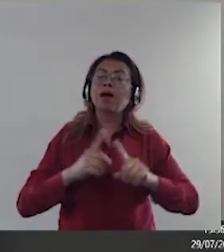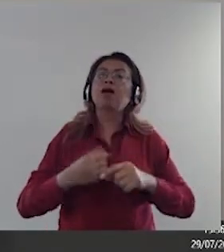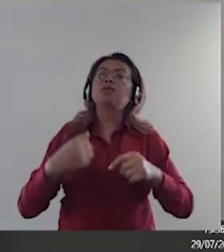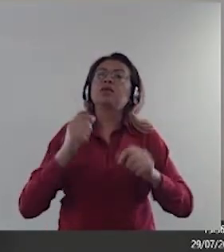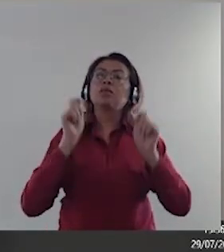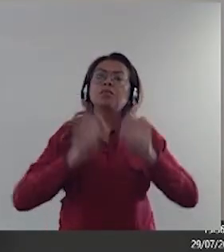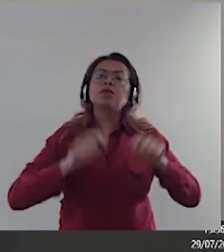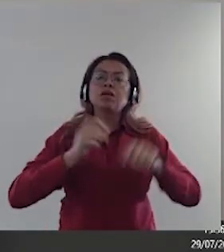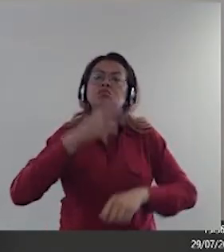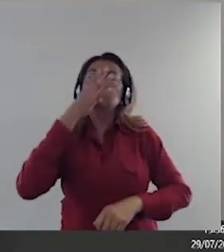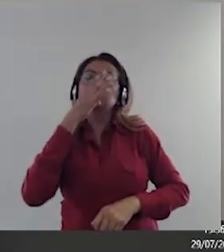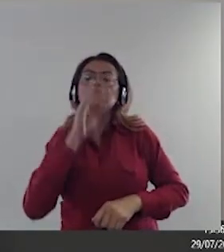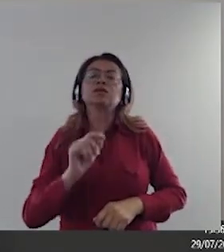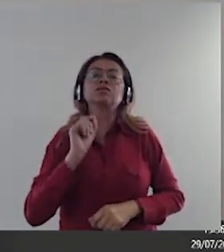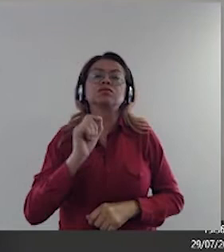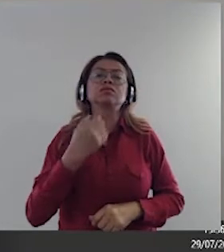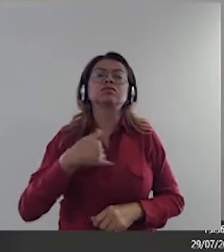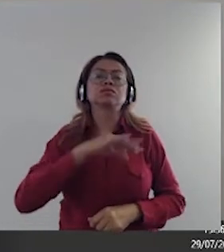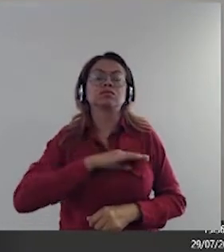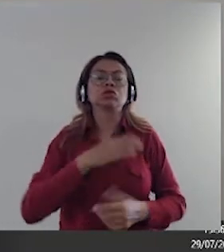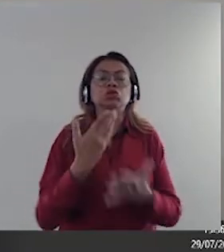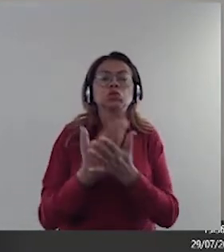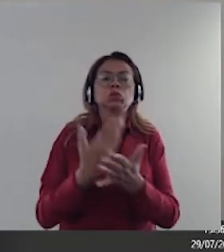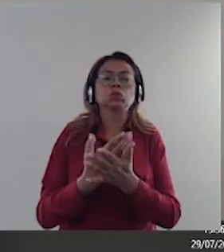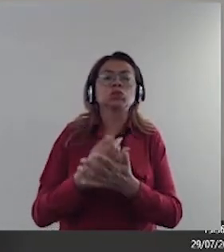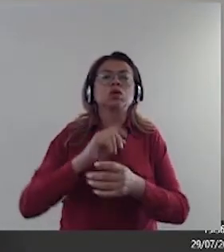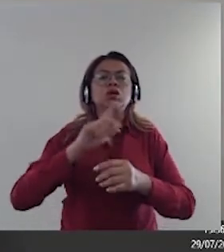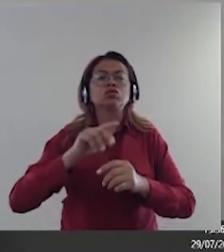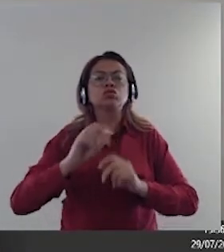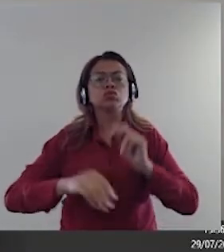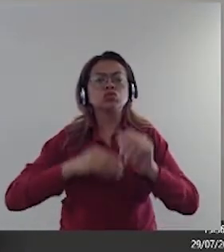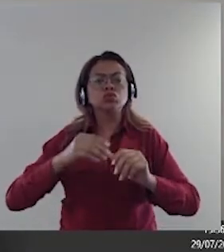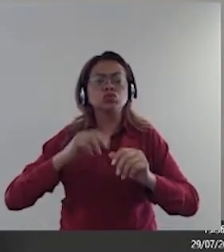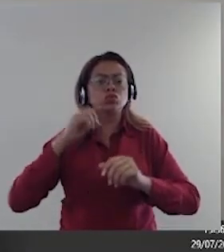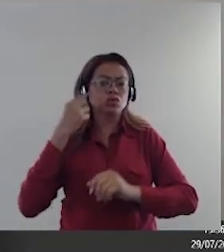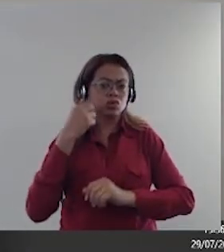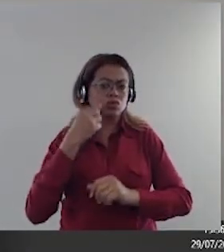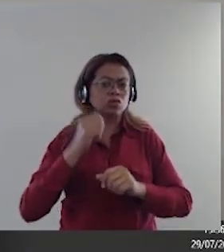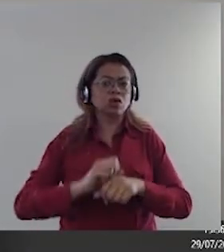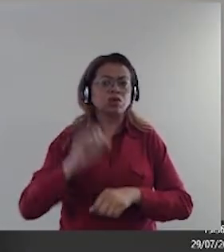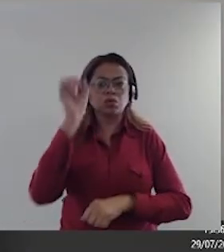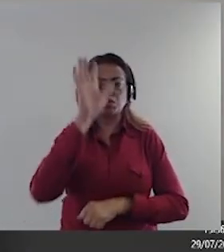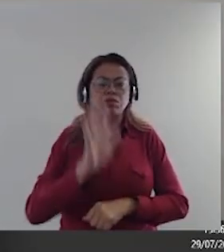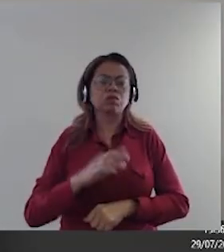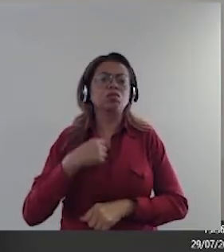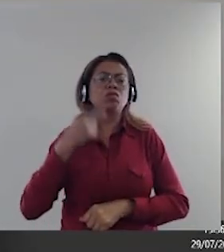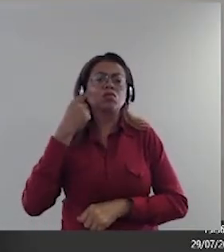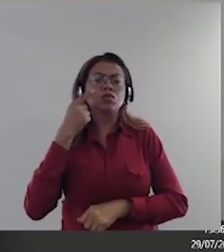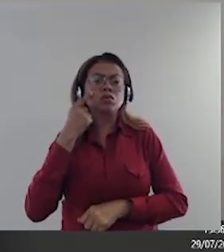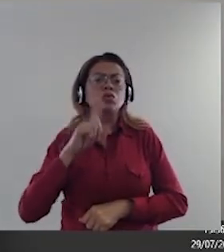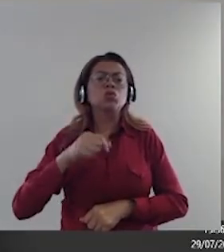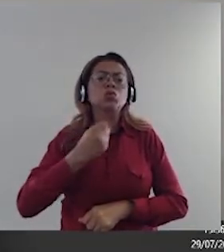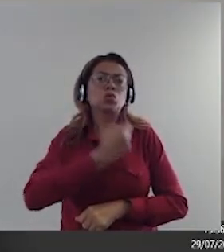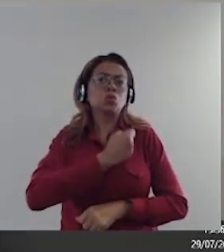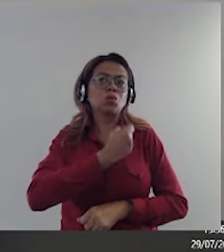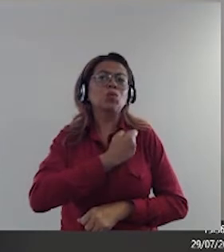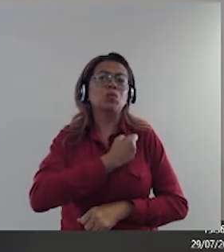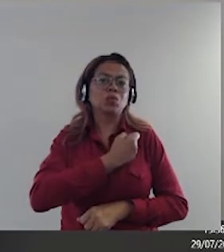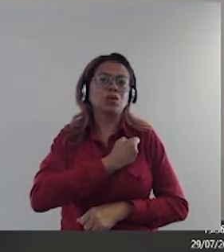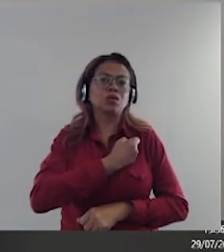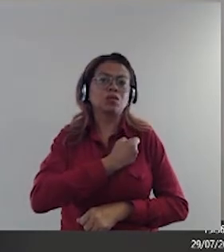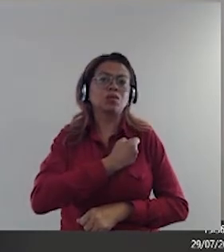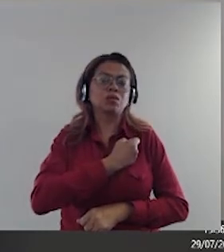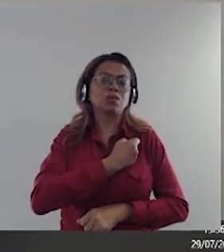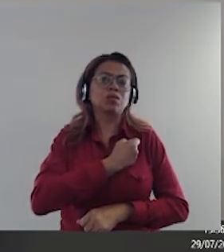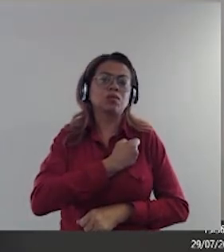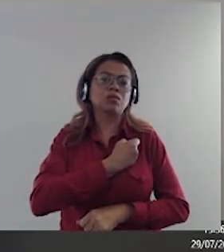da gente é que o Colégio Notarial do Brasil tem notado um aumento do número de divórcios extrajudiciais.